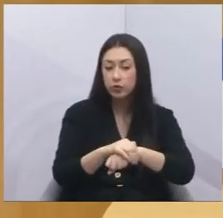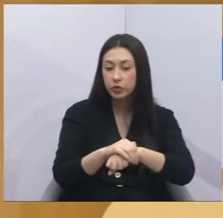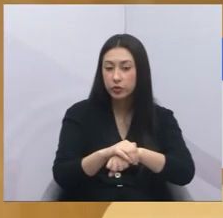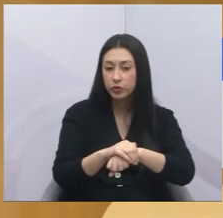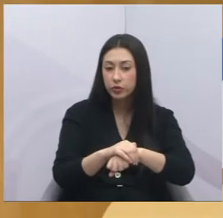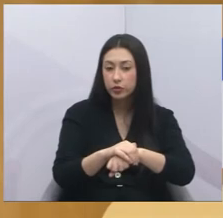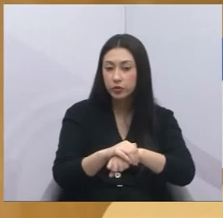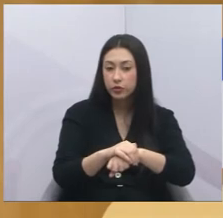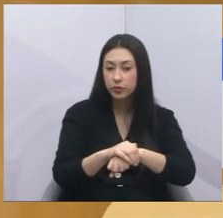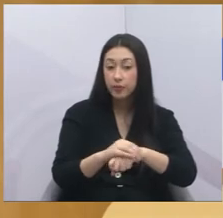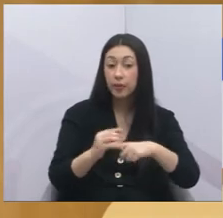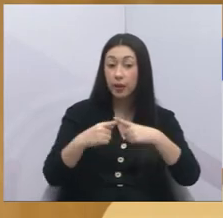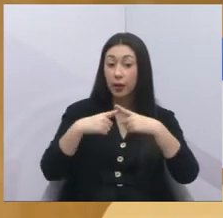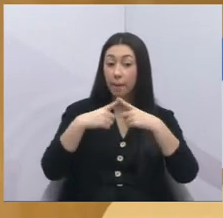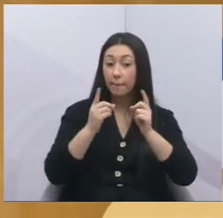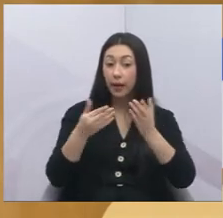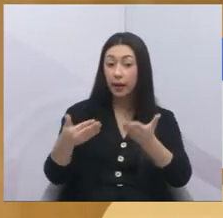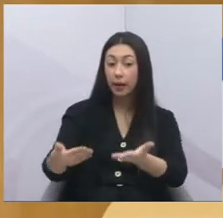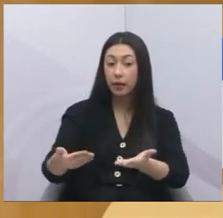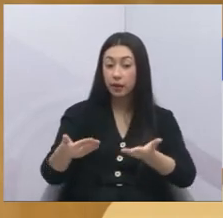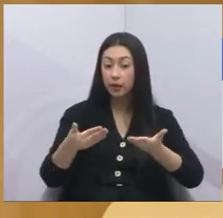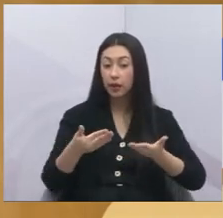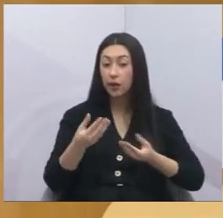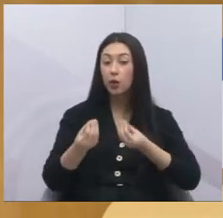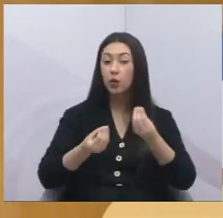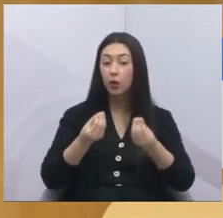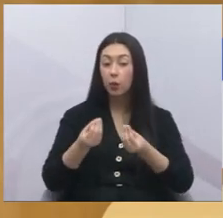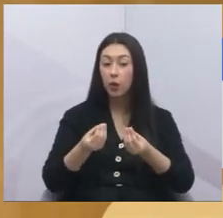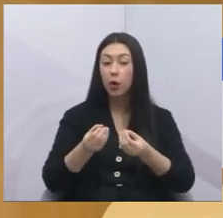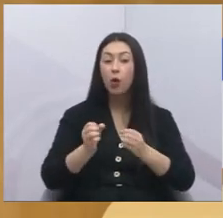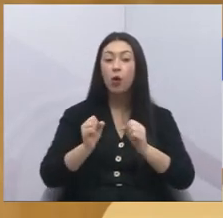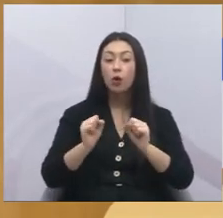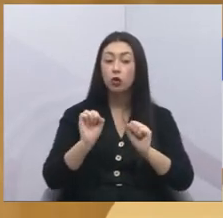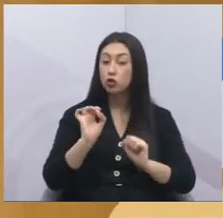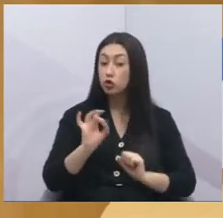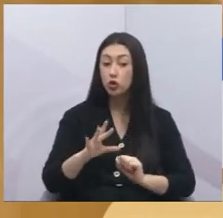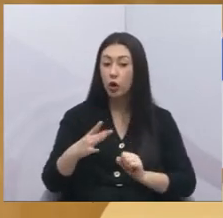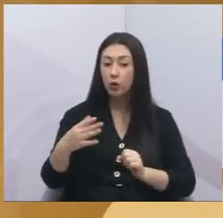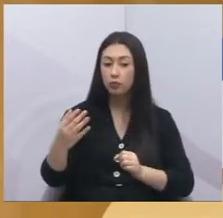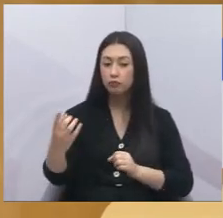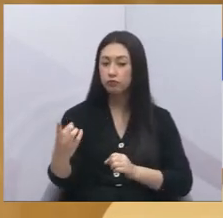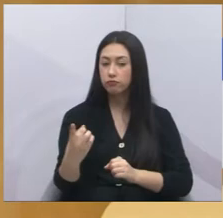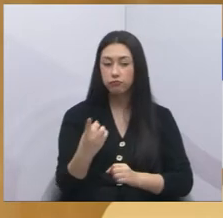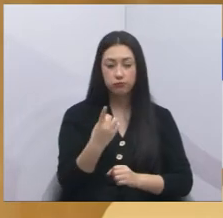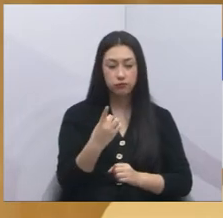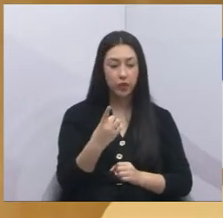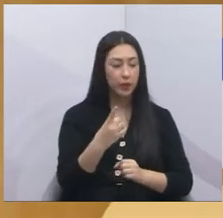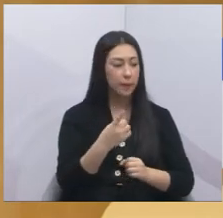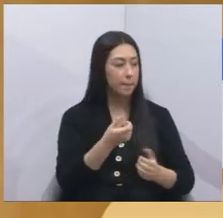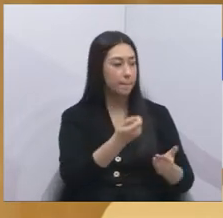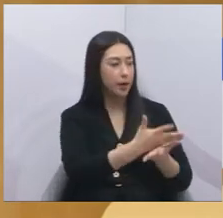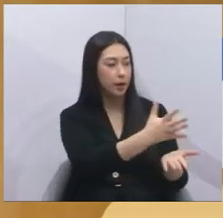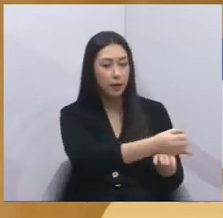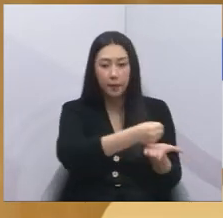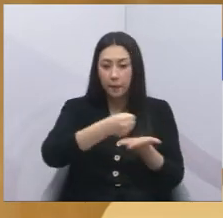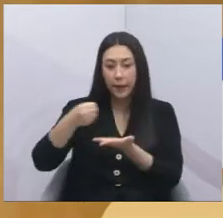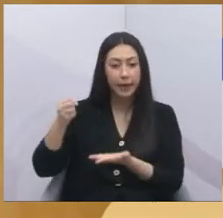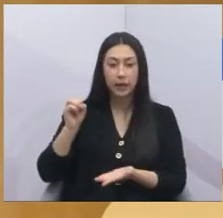e fazer o atendimento, take away, retirar com a grade a partir desse horário. Eu acho que é